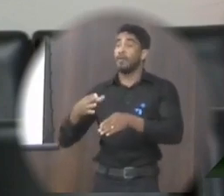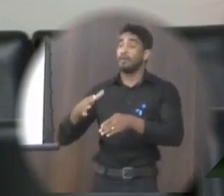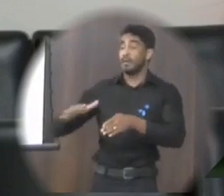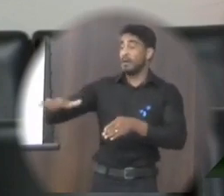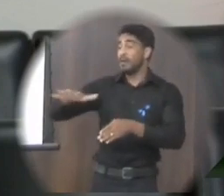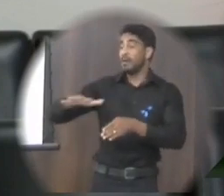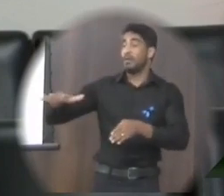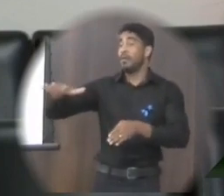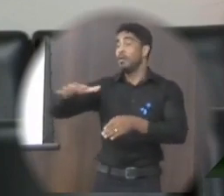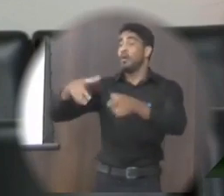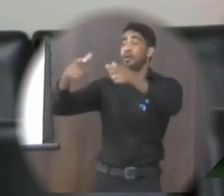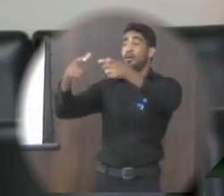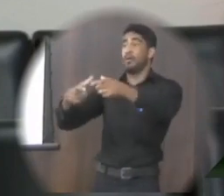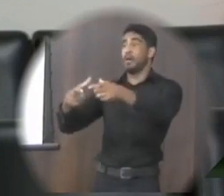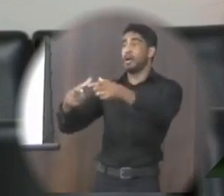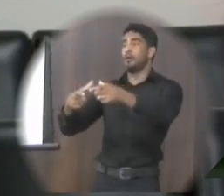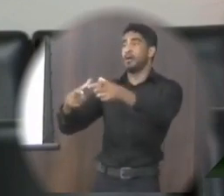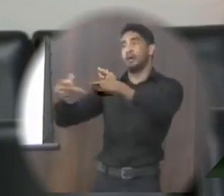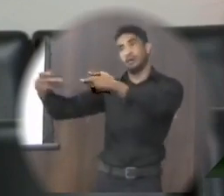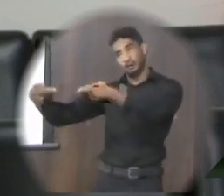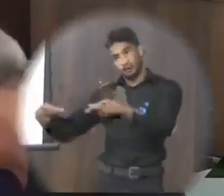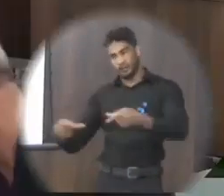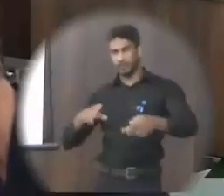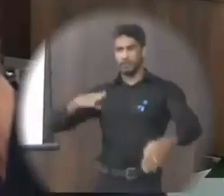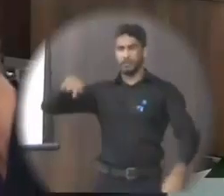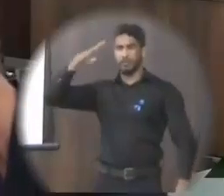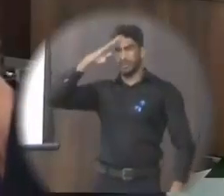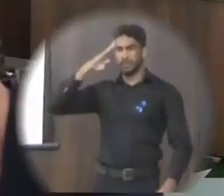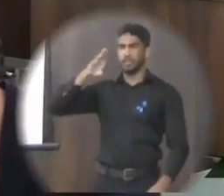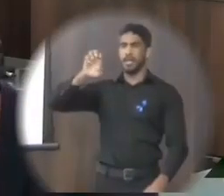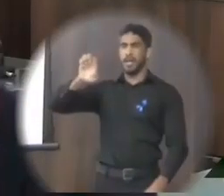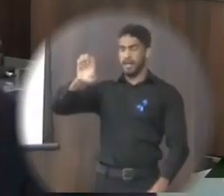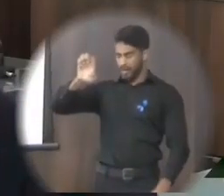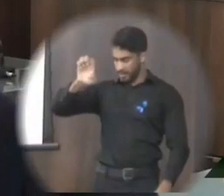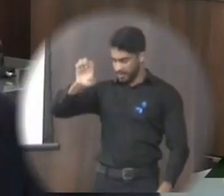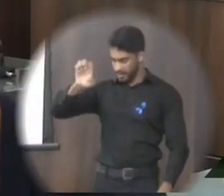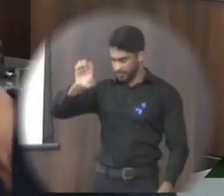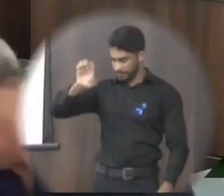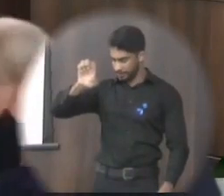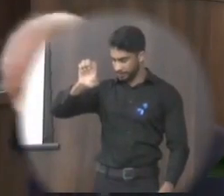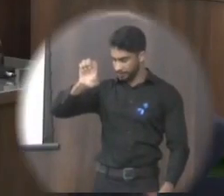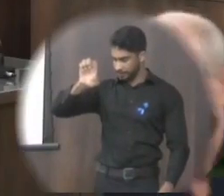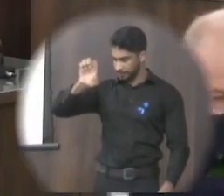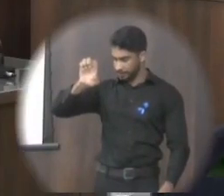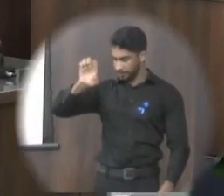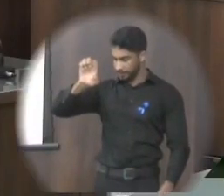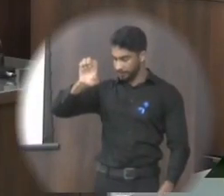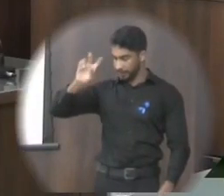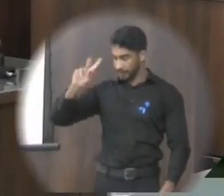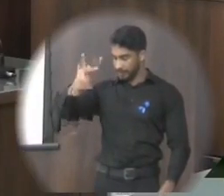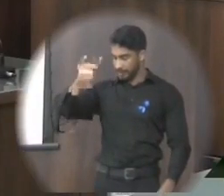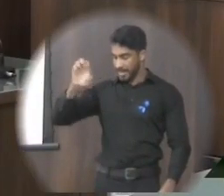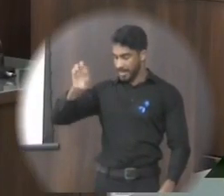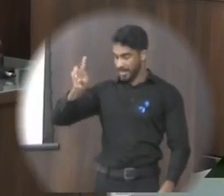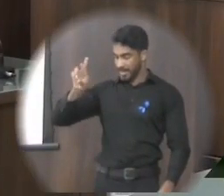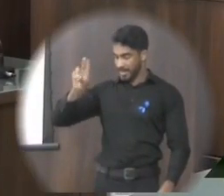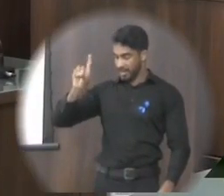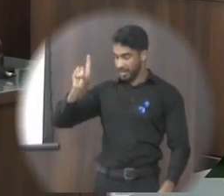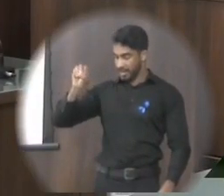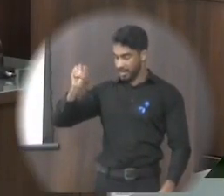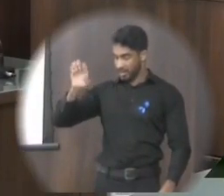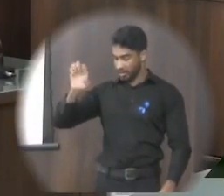DR. Comandante, Tenente Herodes Figueira, o senhor pode ficar à vontade para usar a tribuna. Por 10